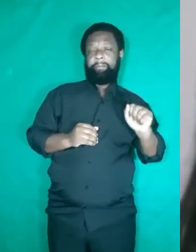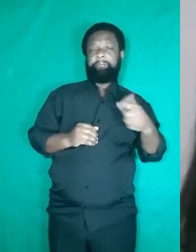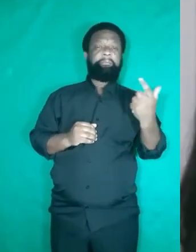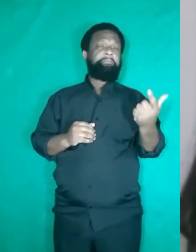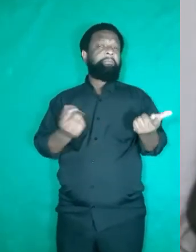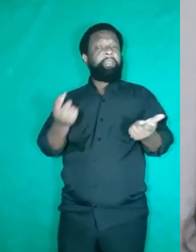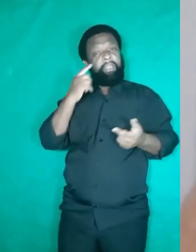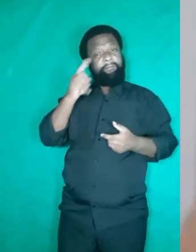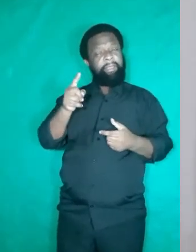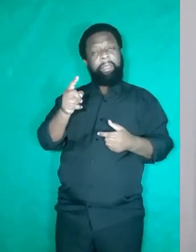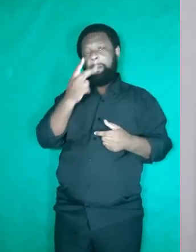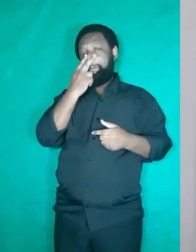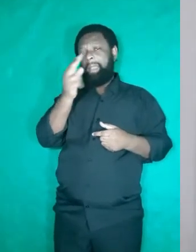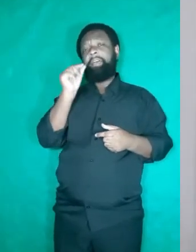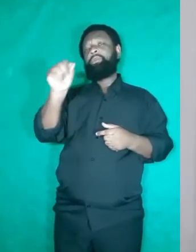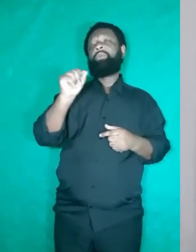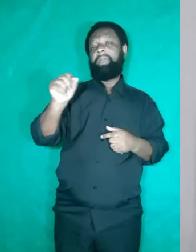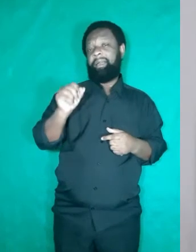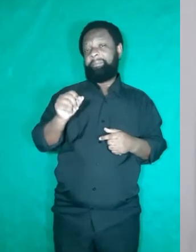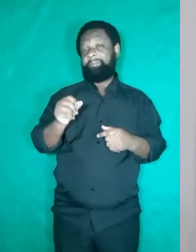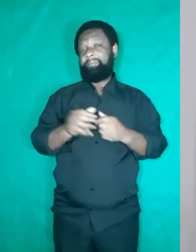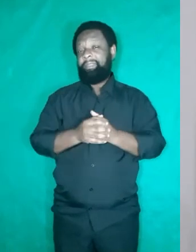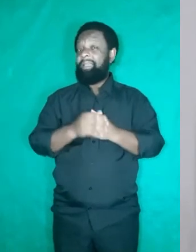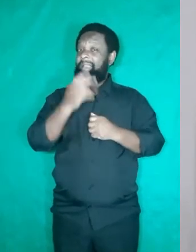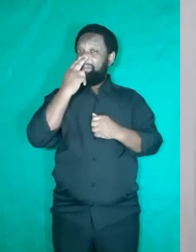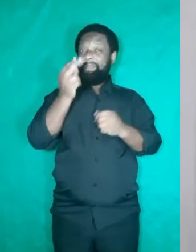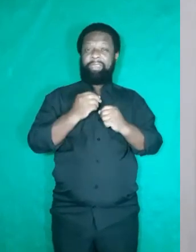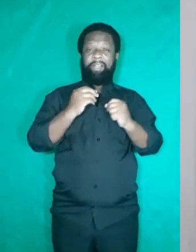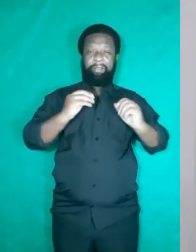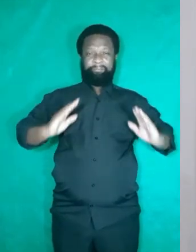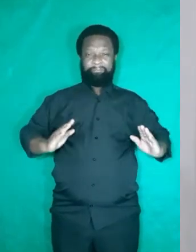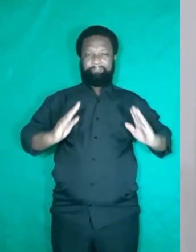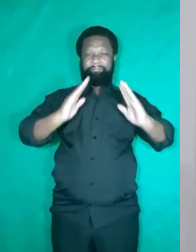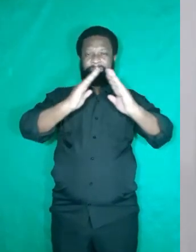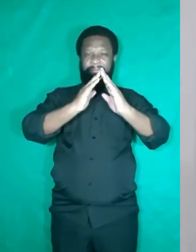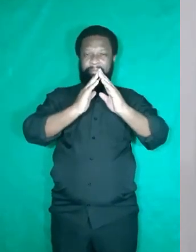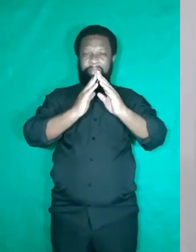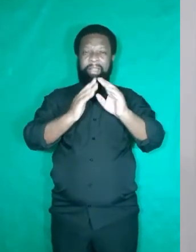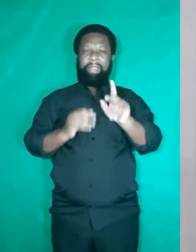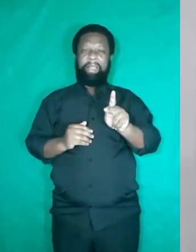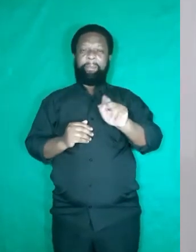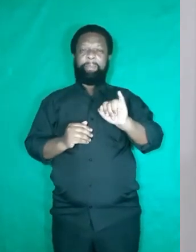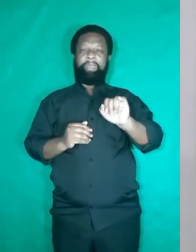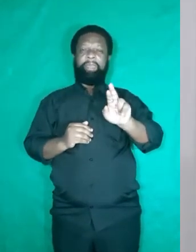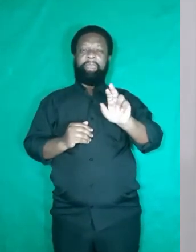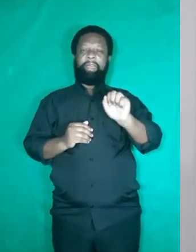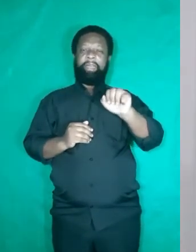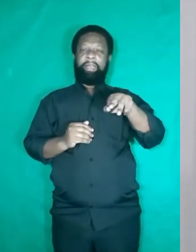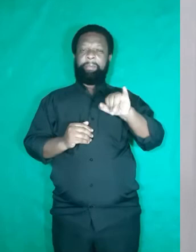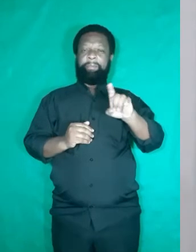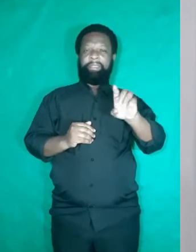aqui? Ela parece uma pirâmide, vê se vocês concordam comigo. Parece uma pirâmide com uma base